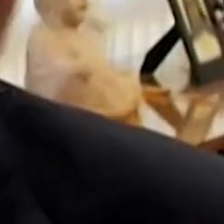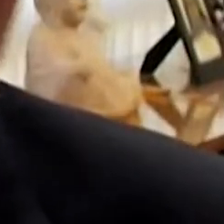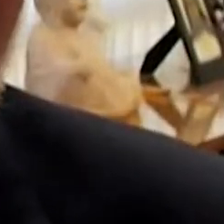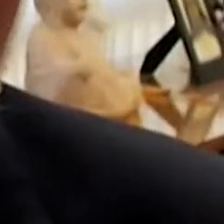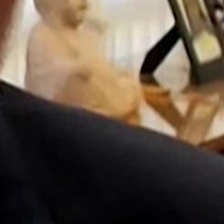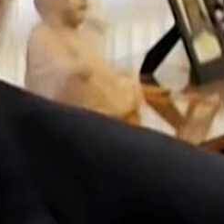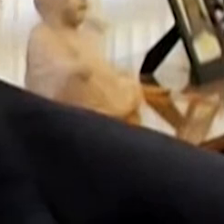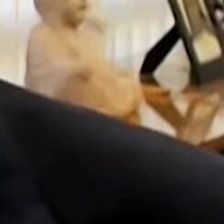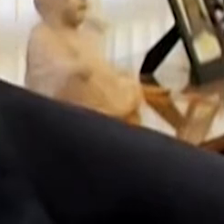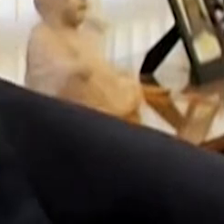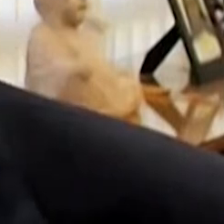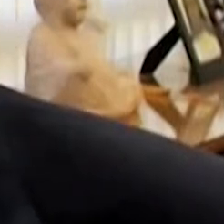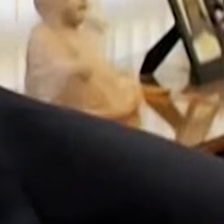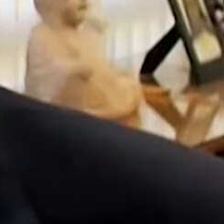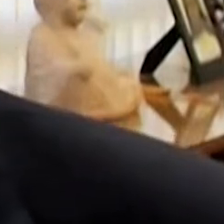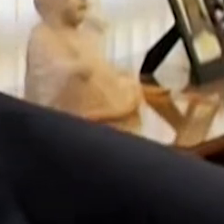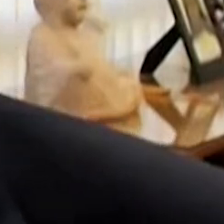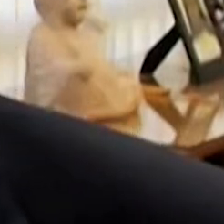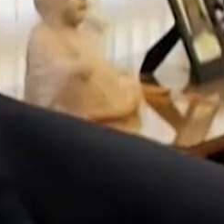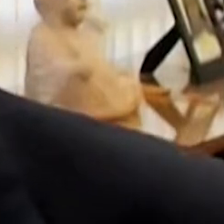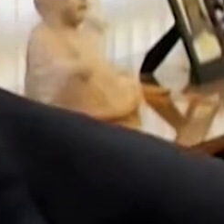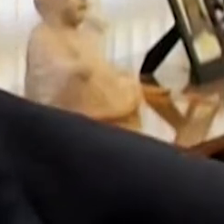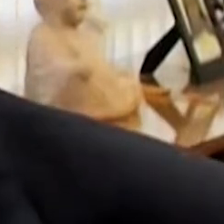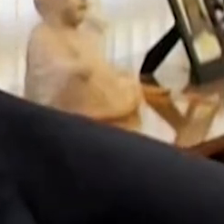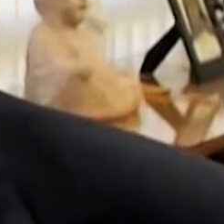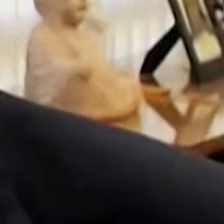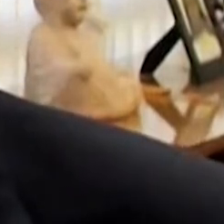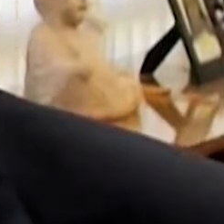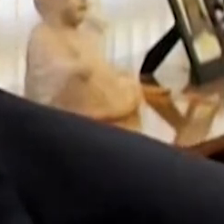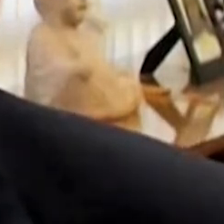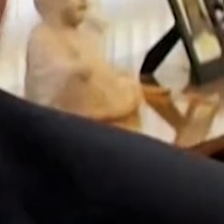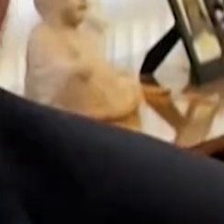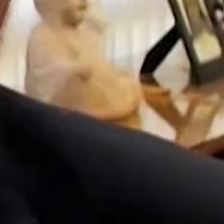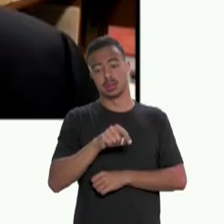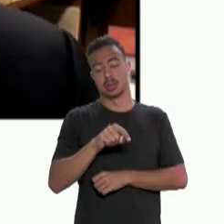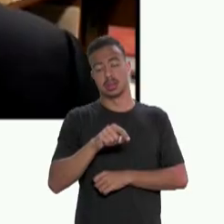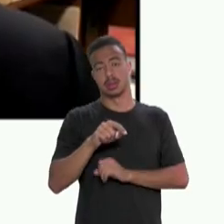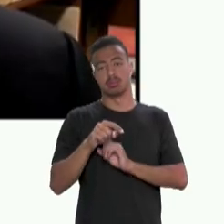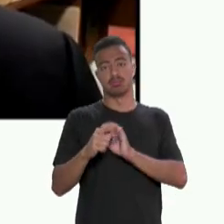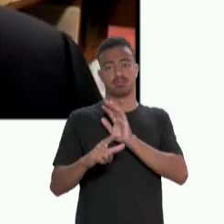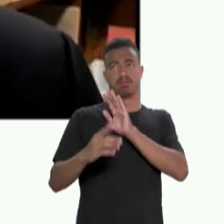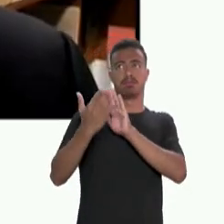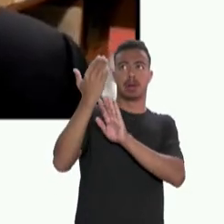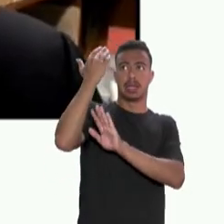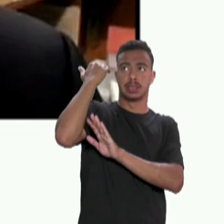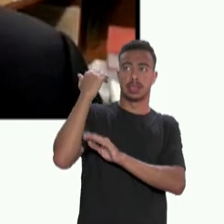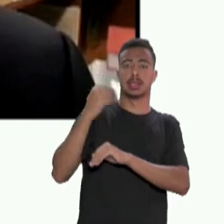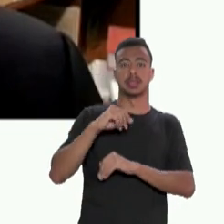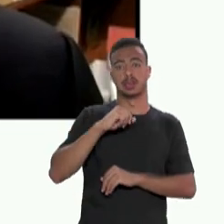isonomia de tratamentos a todos os jurisdicionados em situações semelhantes quando